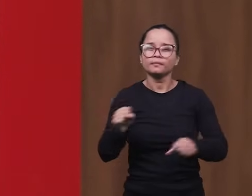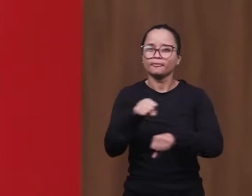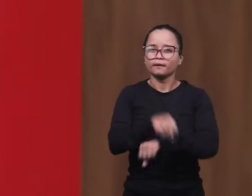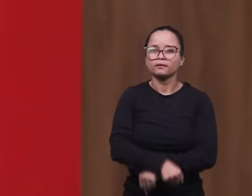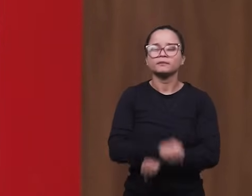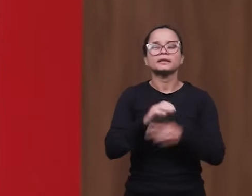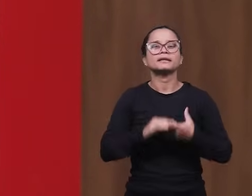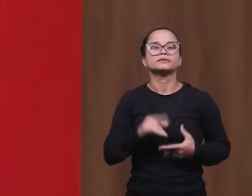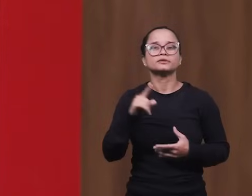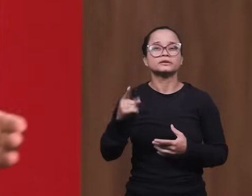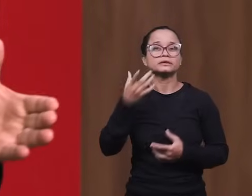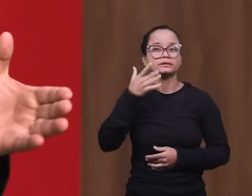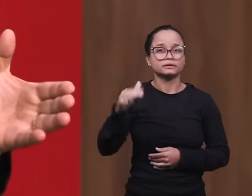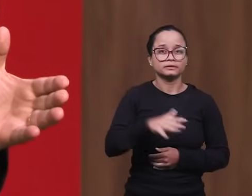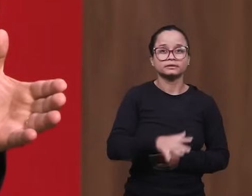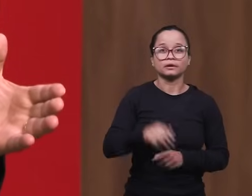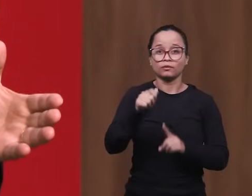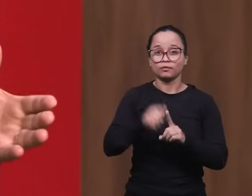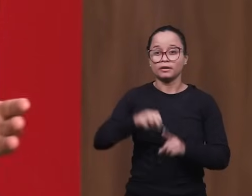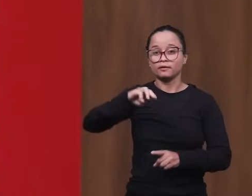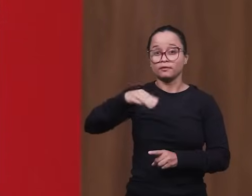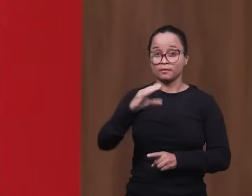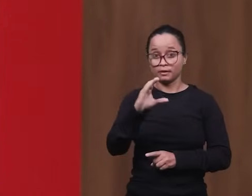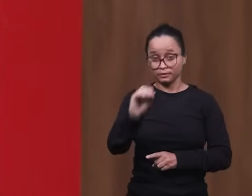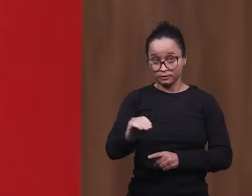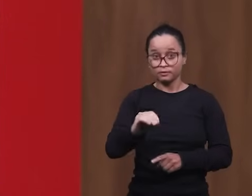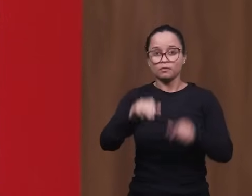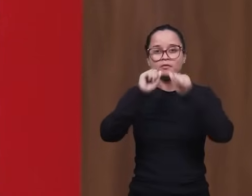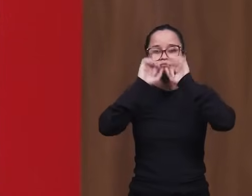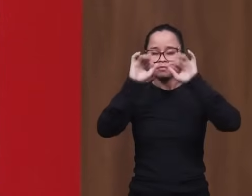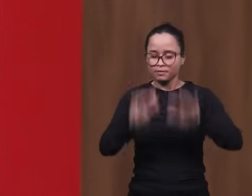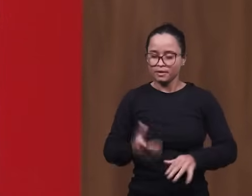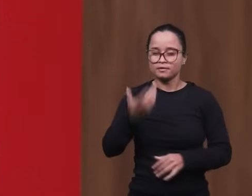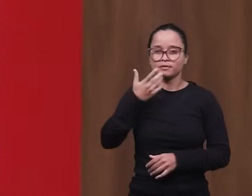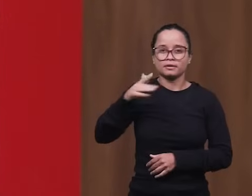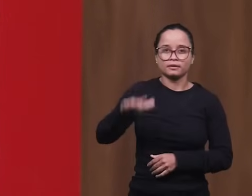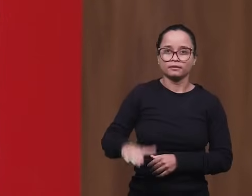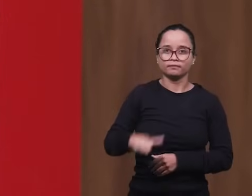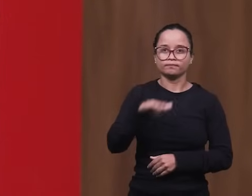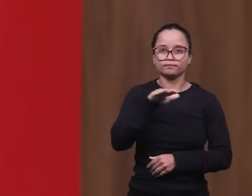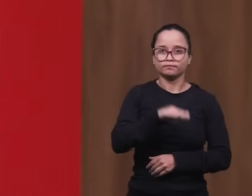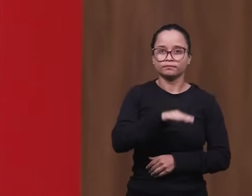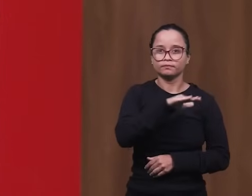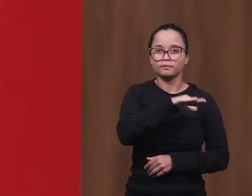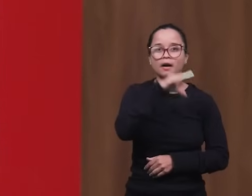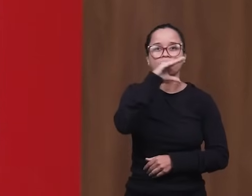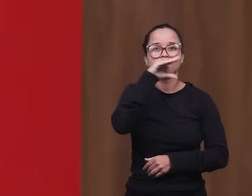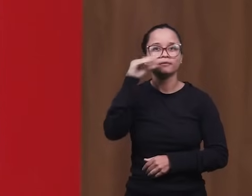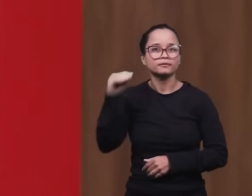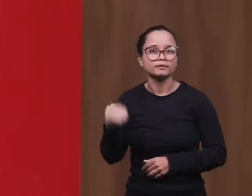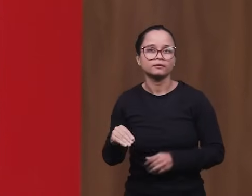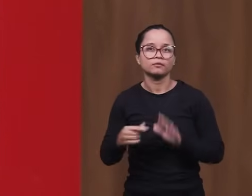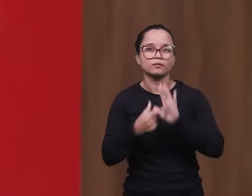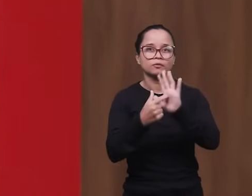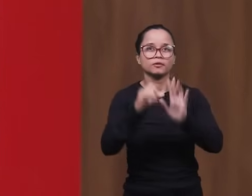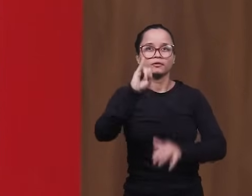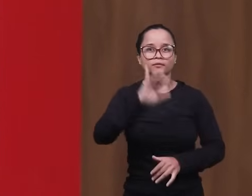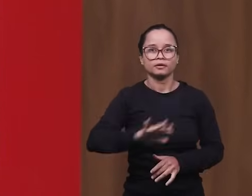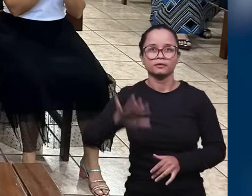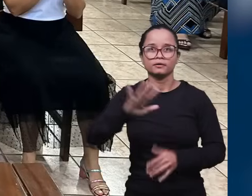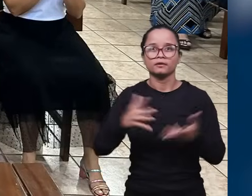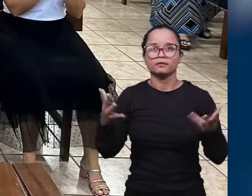o Seminário de Crianças, né? O mês de março foi uma grande bênção, o Seminário de Crianças, Intermediários e Adolescentes. Vamos mostrar algumas fotos aí desses